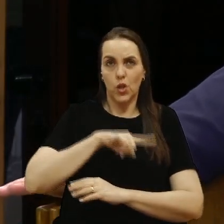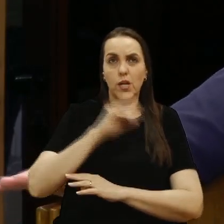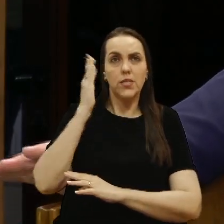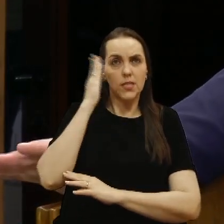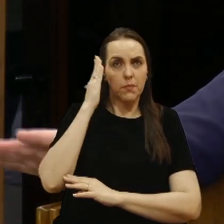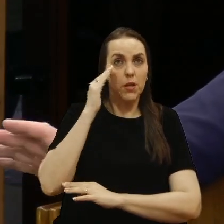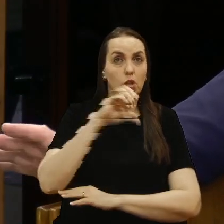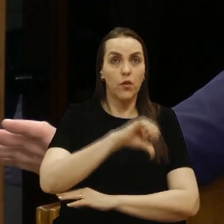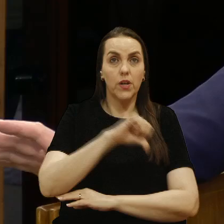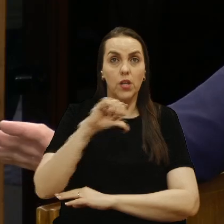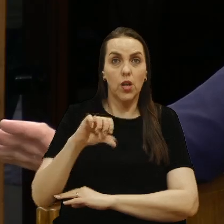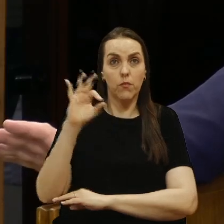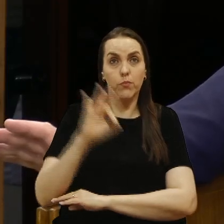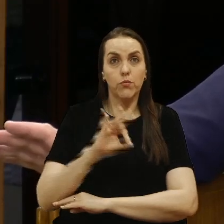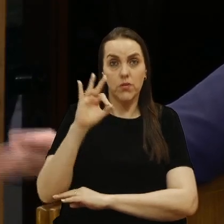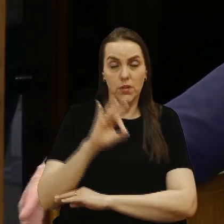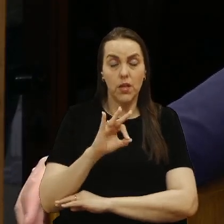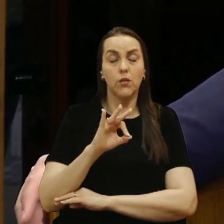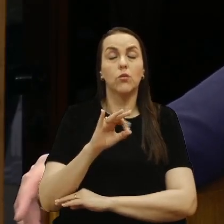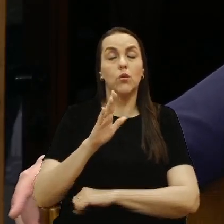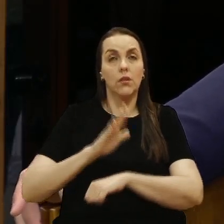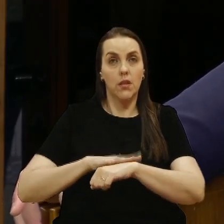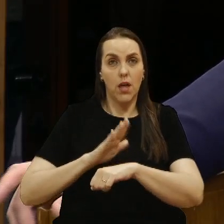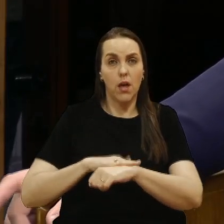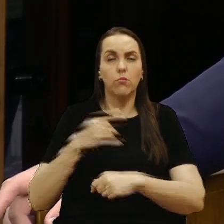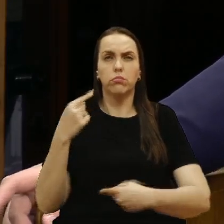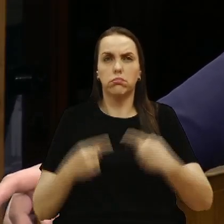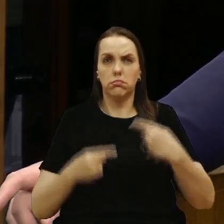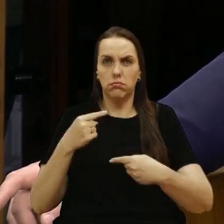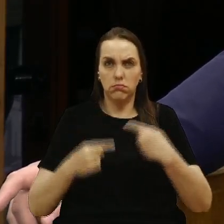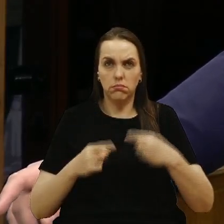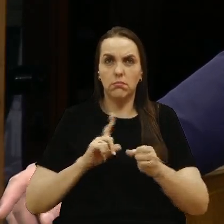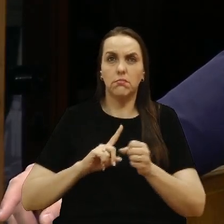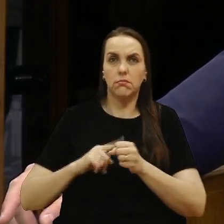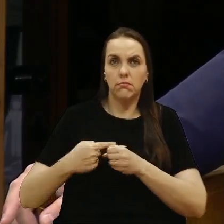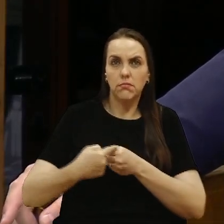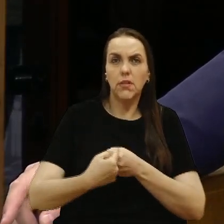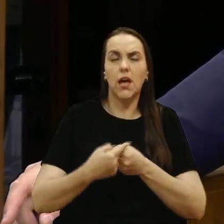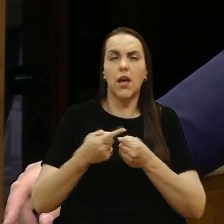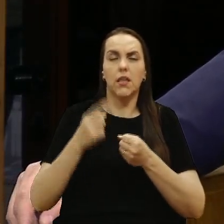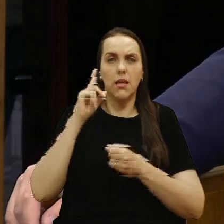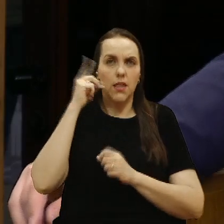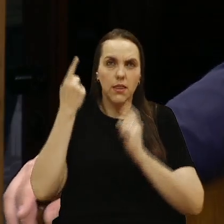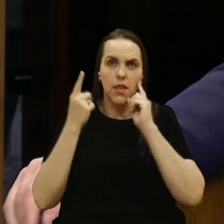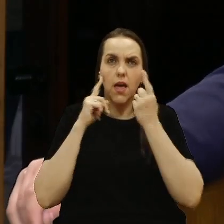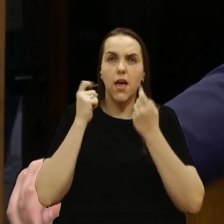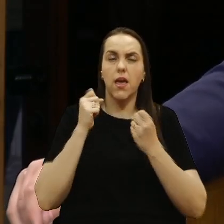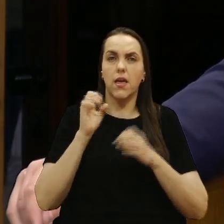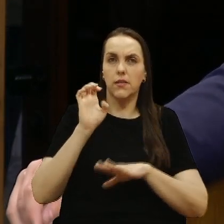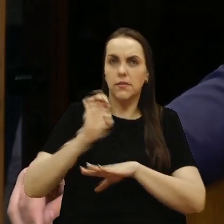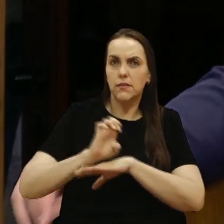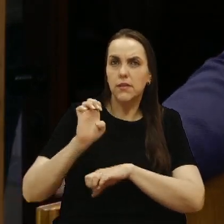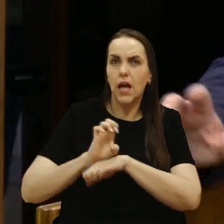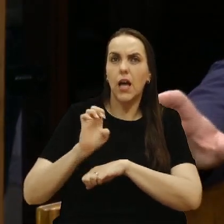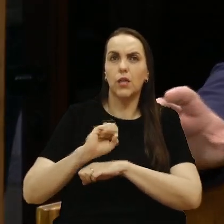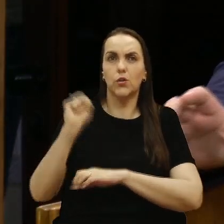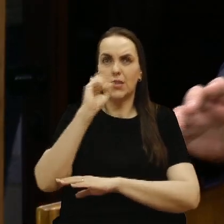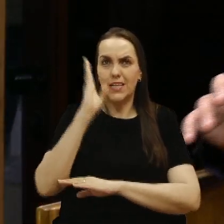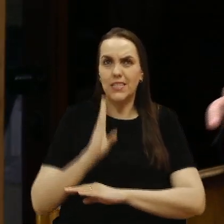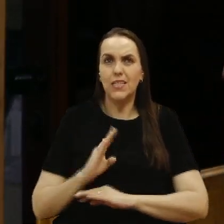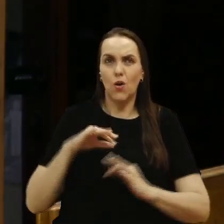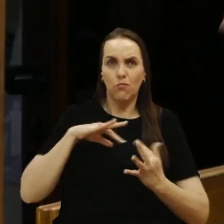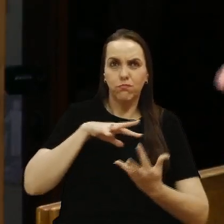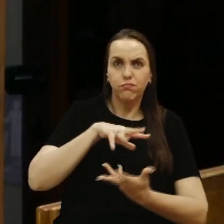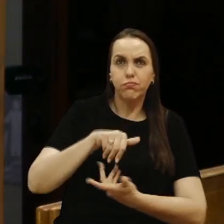99% do tempo nós conseguimos debater ideias para a cidade, para o Estado, para a nação, inclusive falamos de política internacional, de